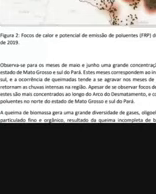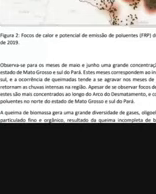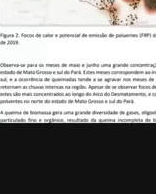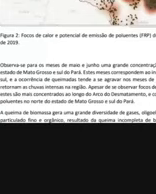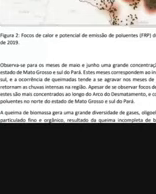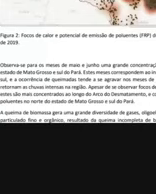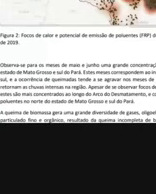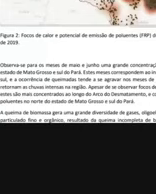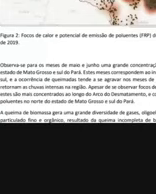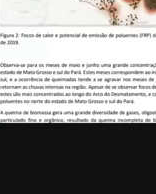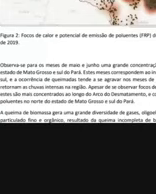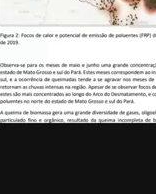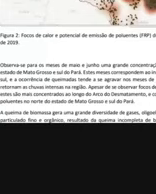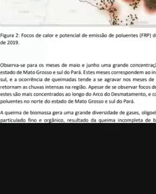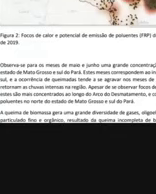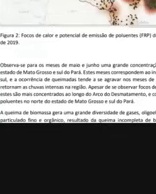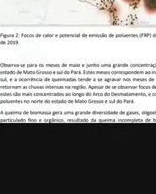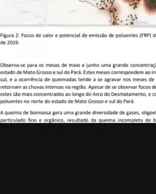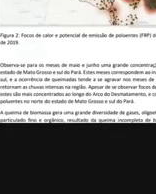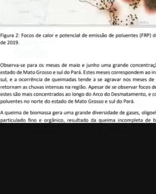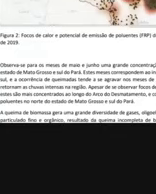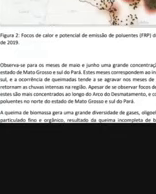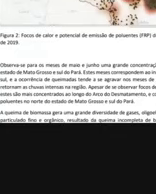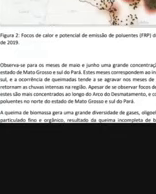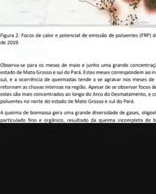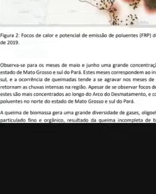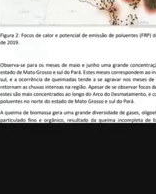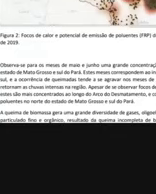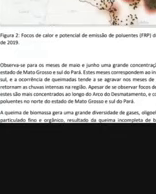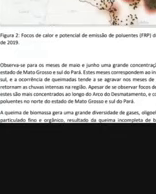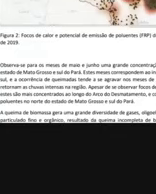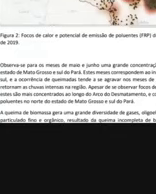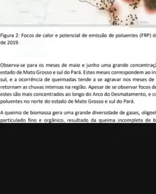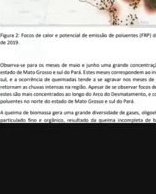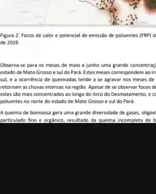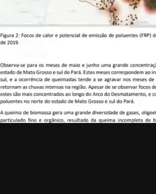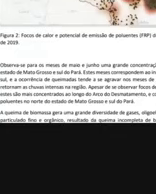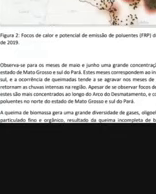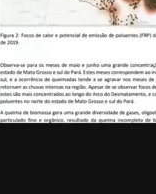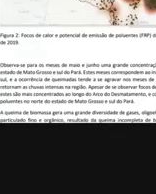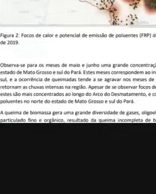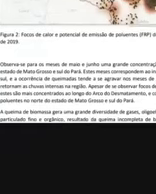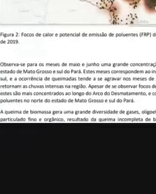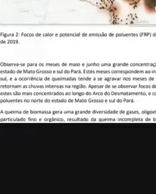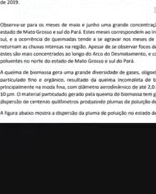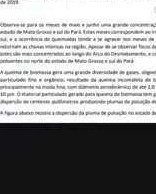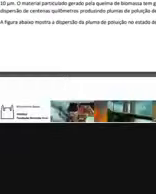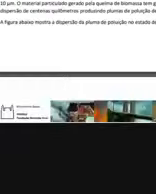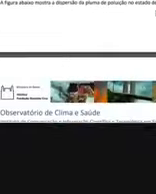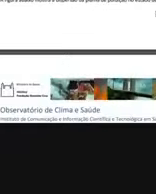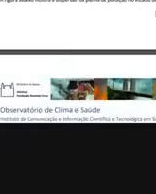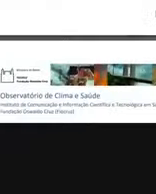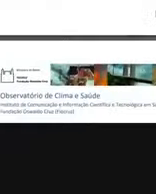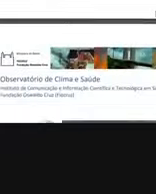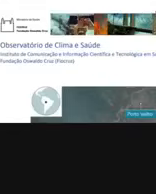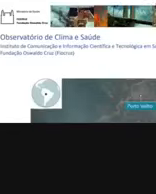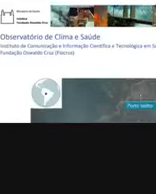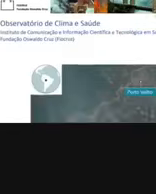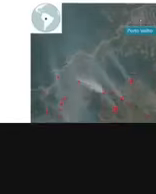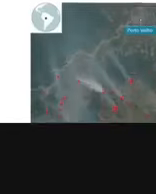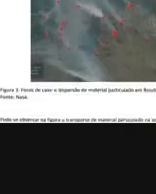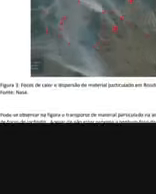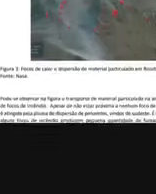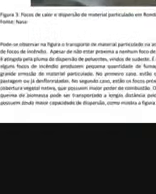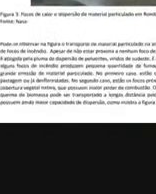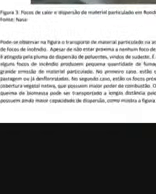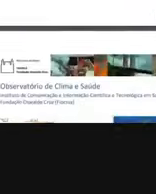médio prazo, 5, 10 anos, aí já é possível comprovar esse fenômeno. Certo? Bom, esse estudo aqui é